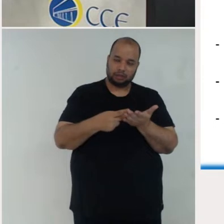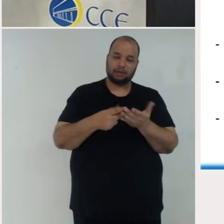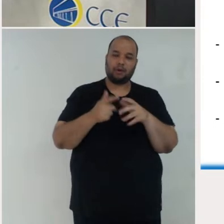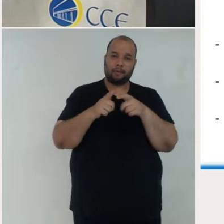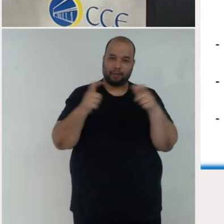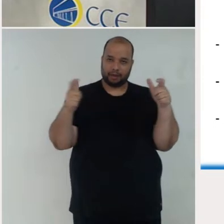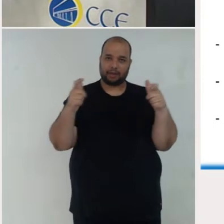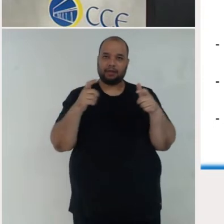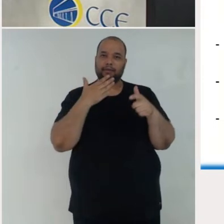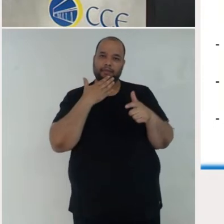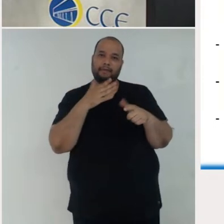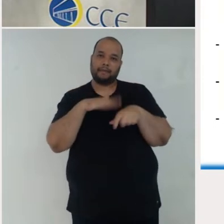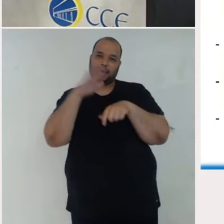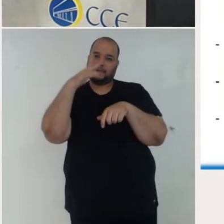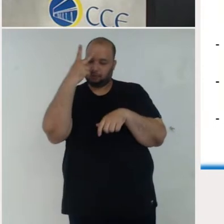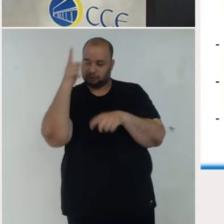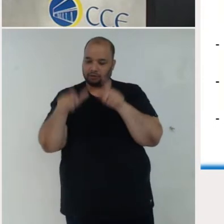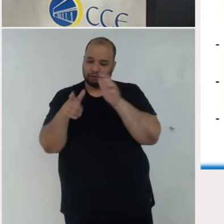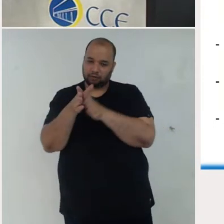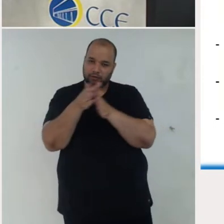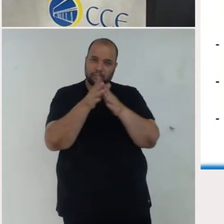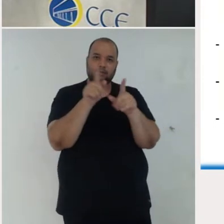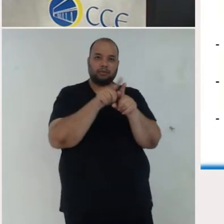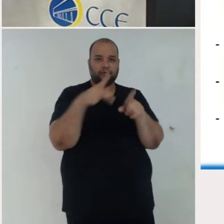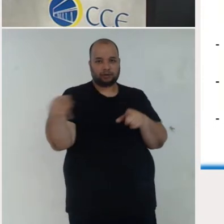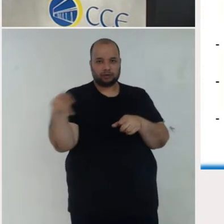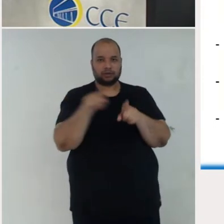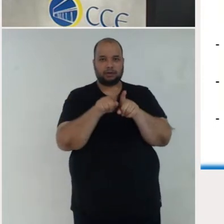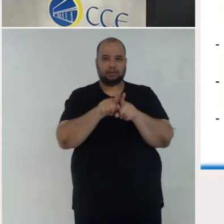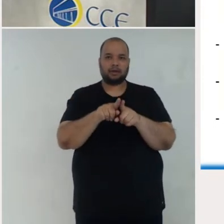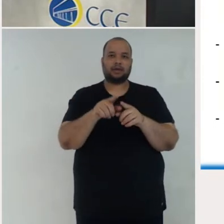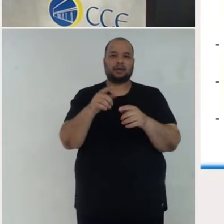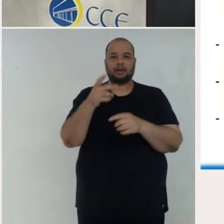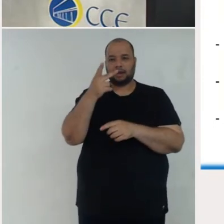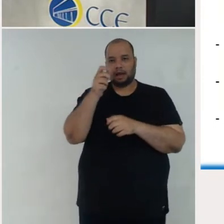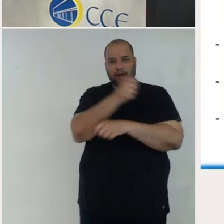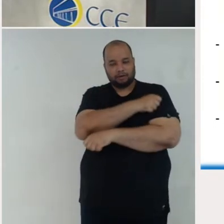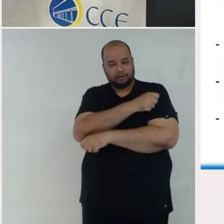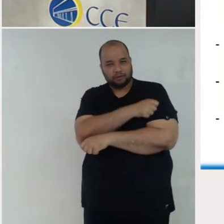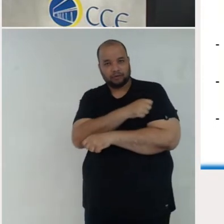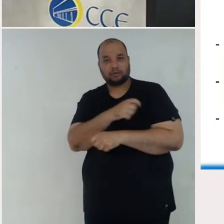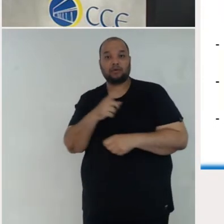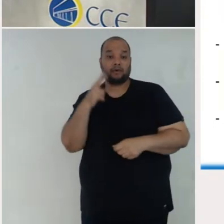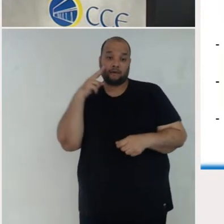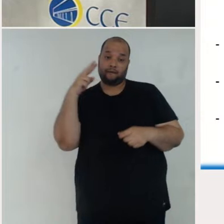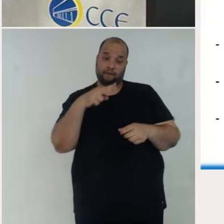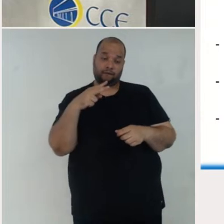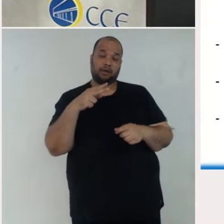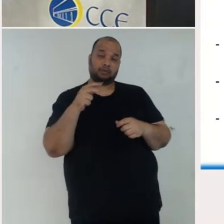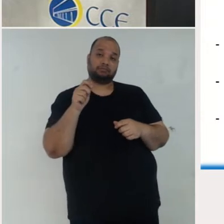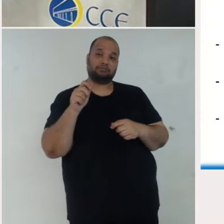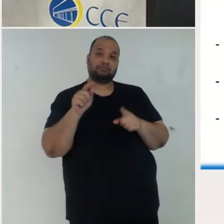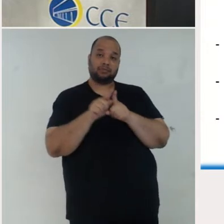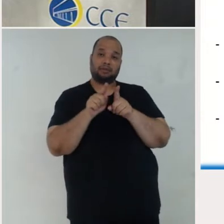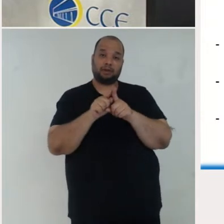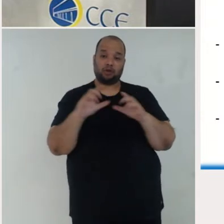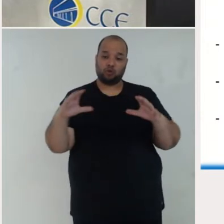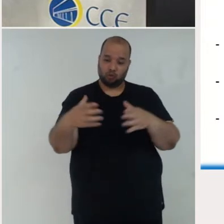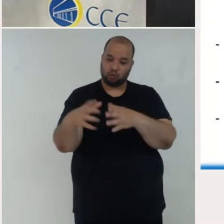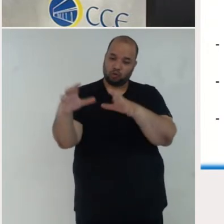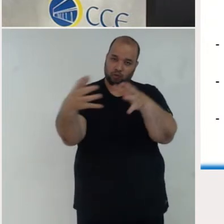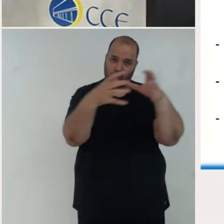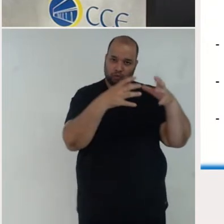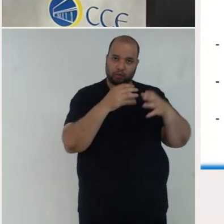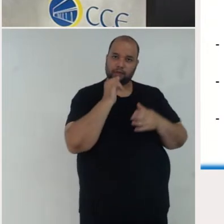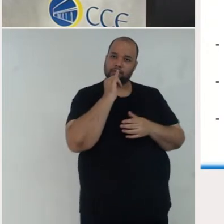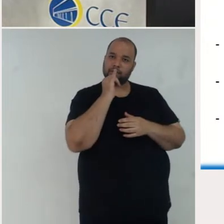vez aumenta bastante, né? A criação e o reconhecimento das novas entidades, de núcleos, por